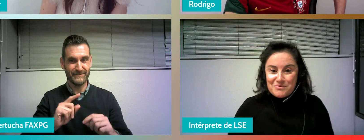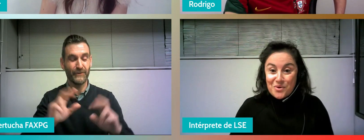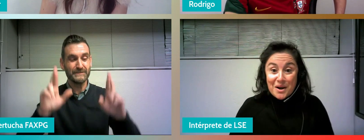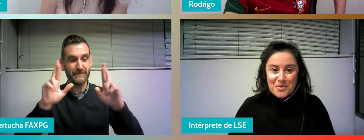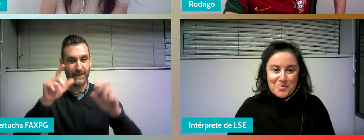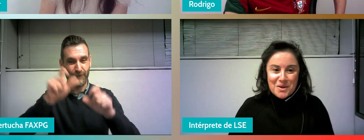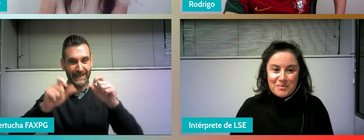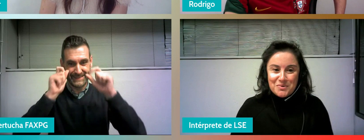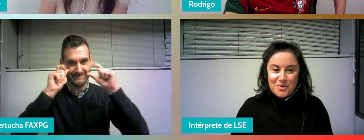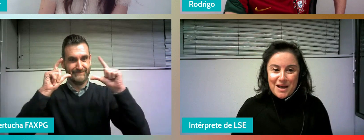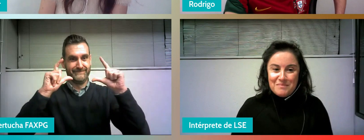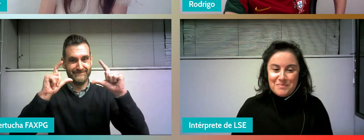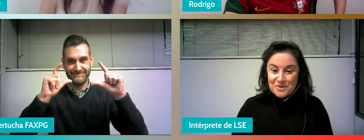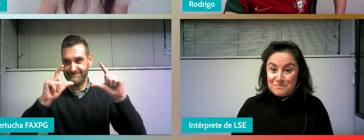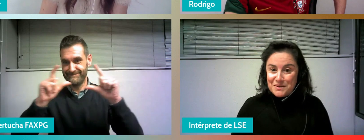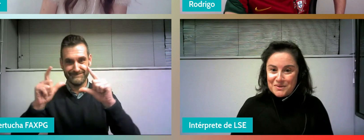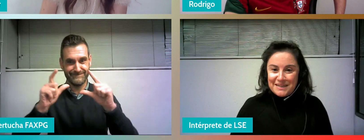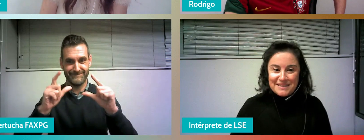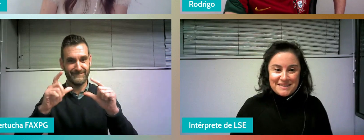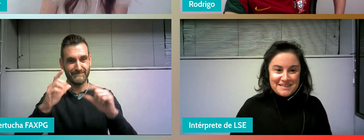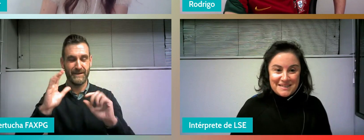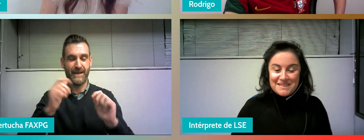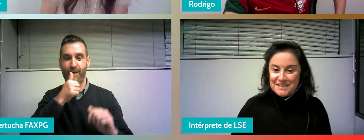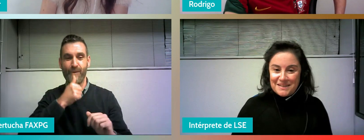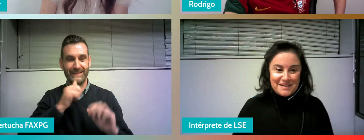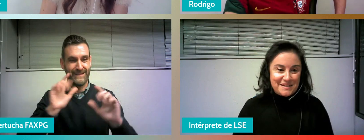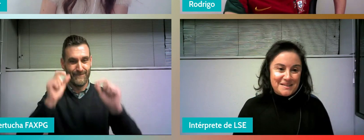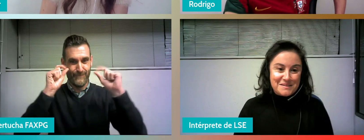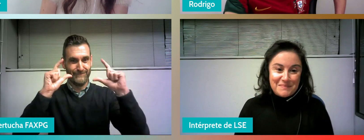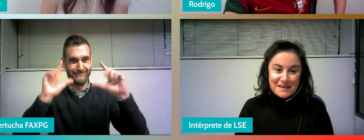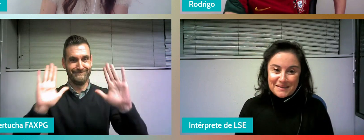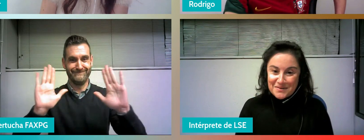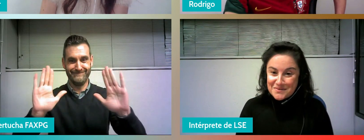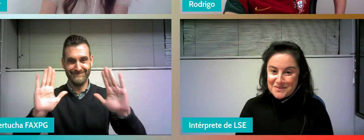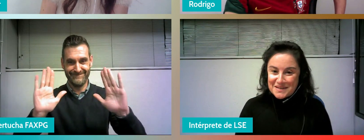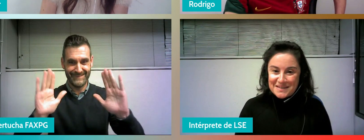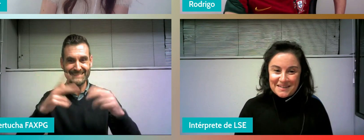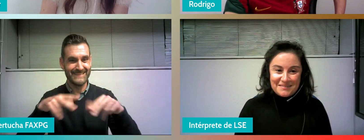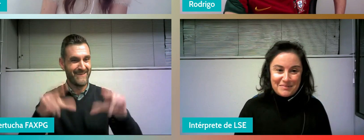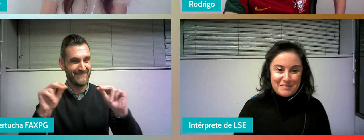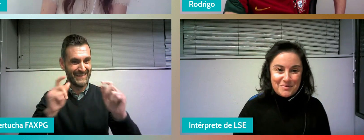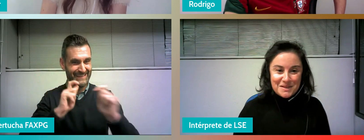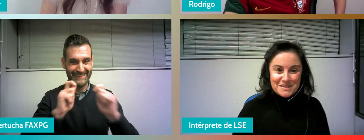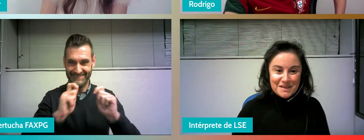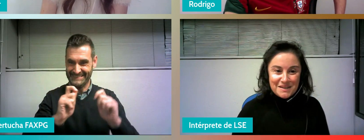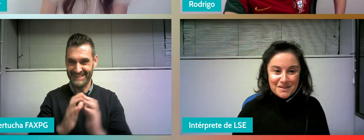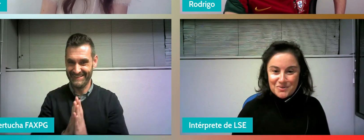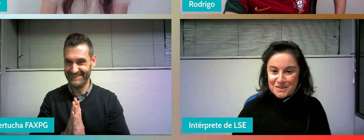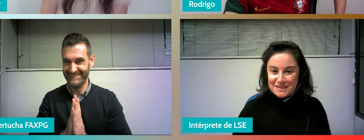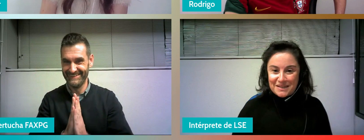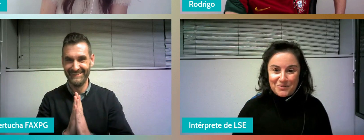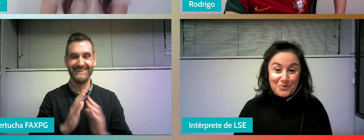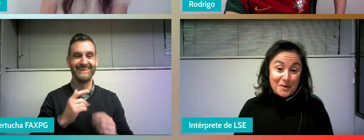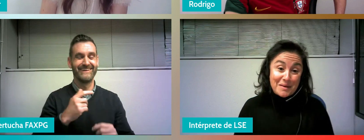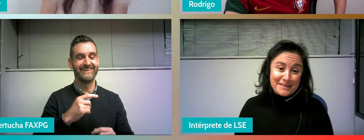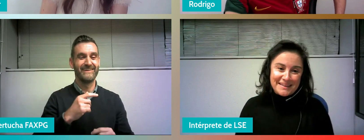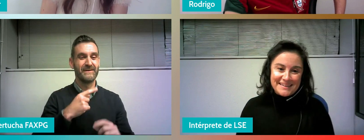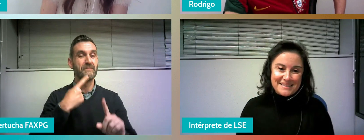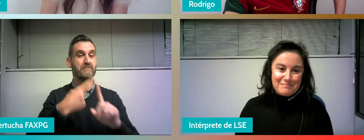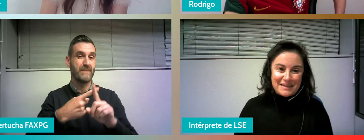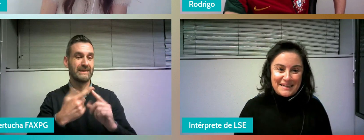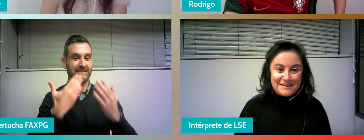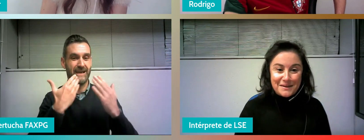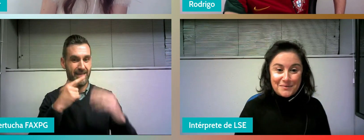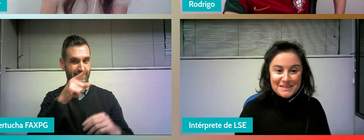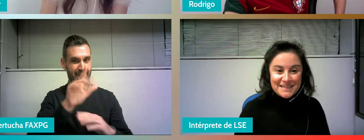é un horario moi habitual, pero espero que aínda este xente desperta, non? Para poder seguirnos ata o remate